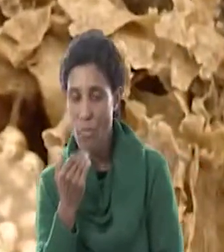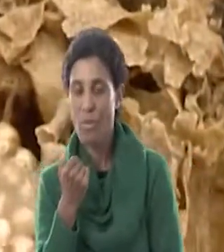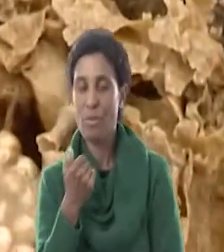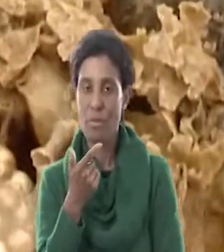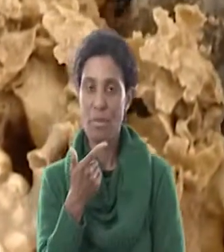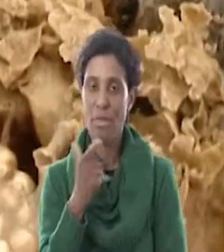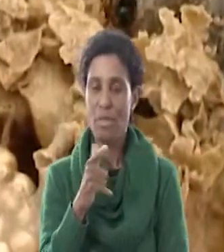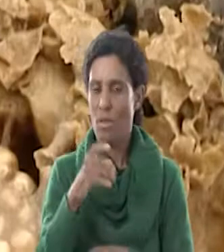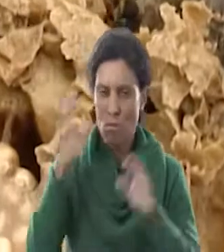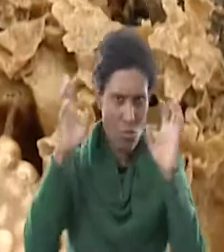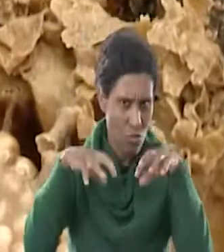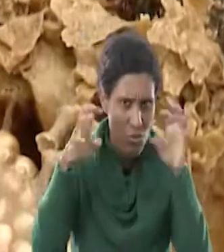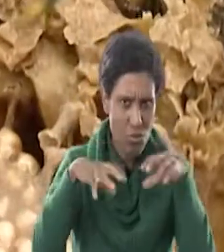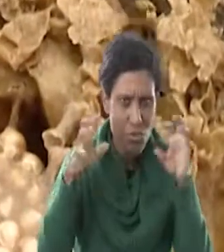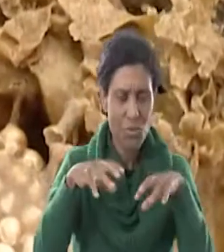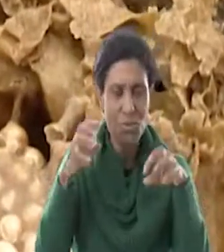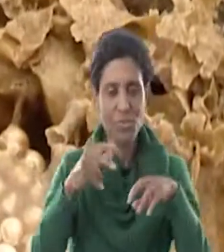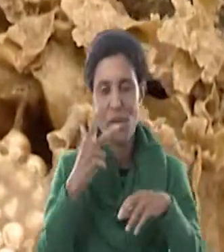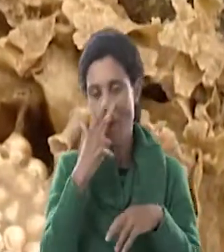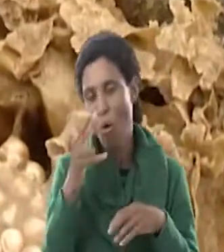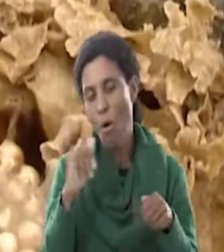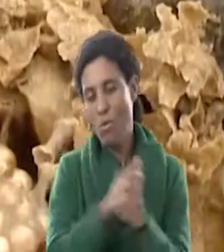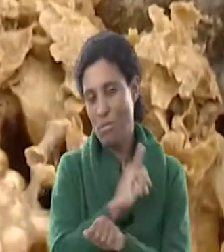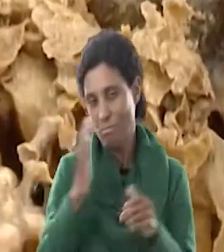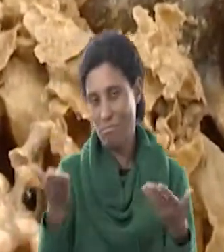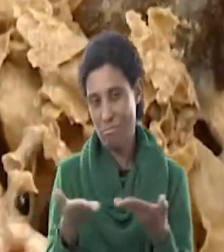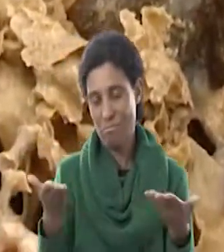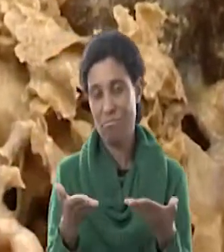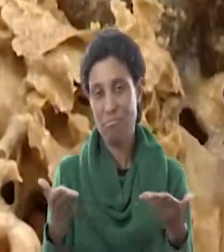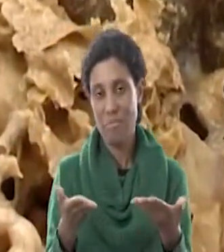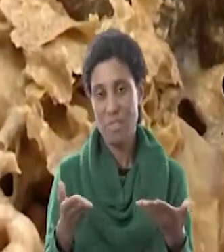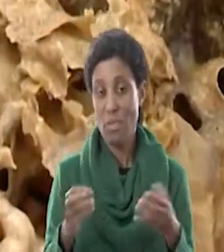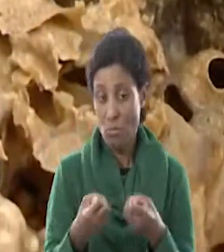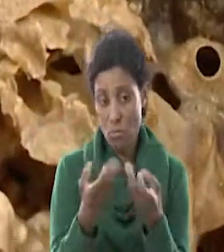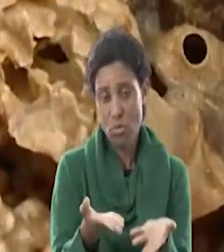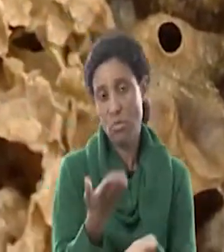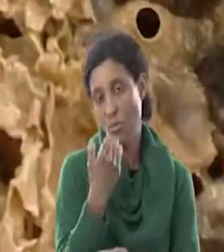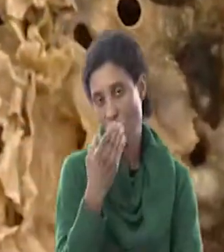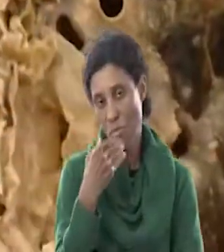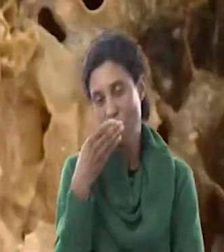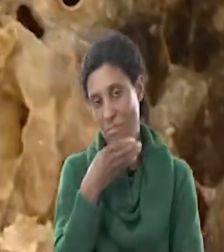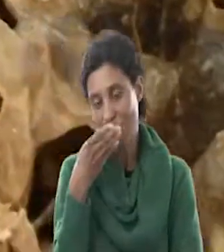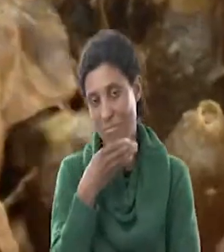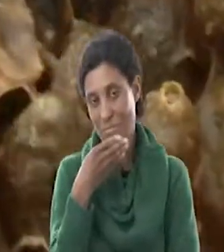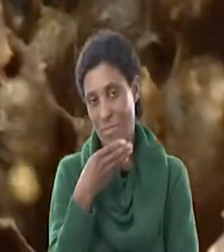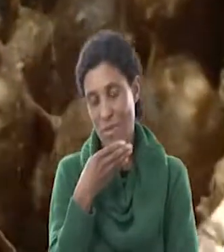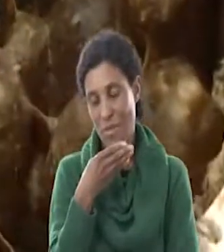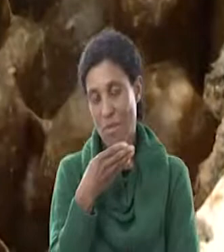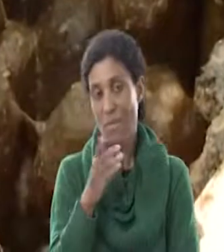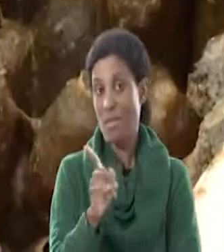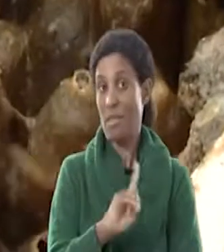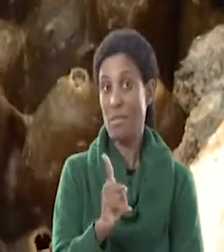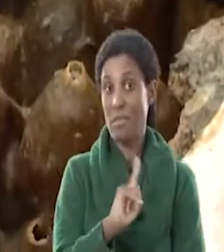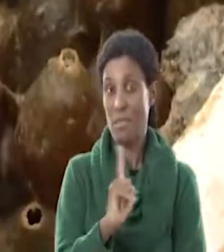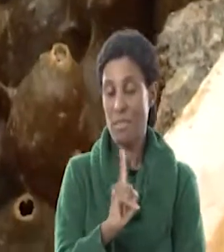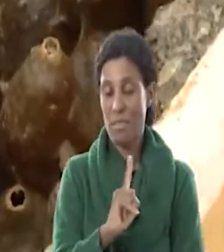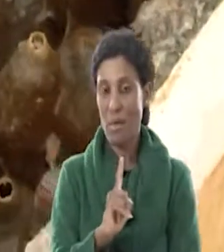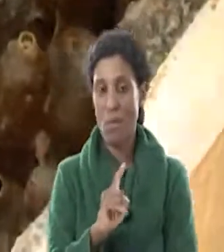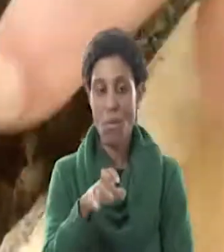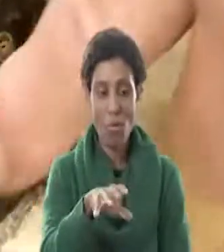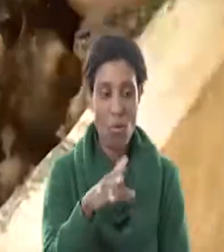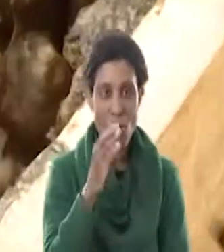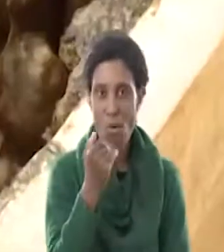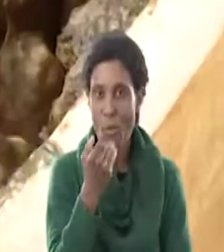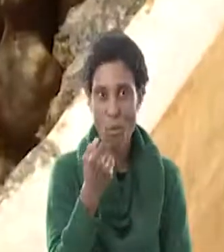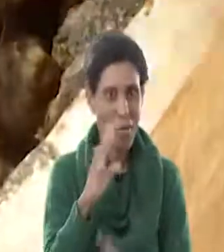de muito tempo desgovernado, chuva, como está acontecendo agora, né? Então a gente até alimenta elas um pouco, para elas não roerem